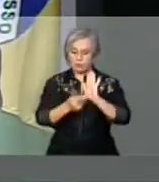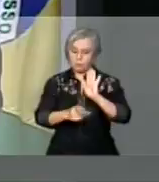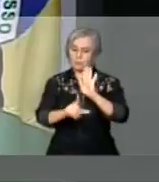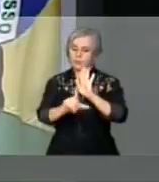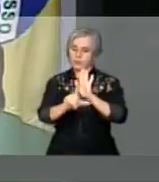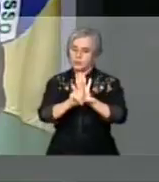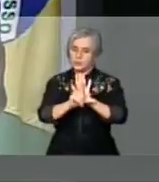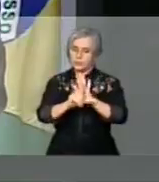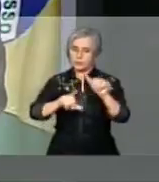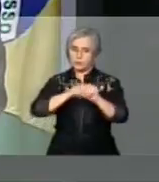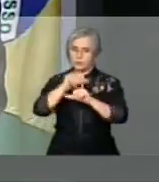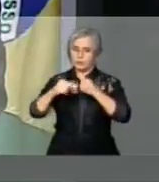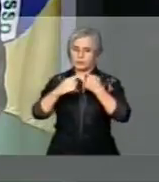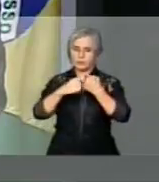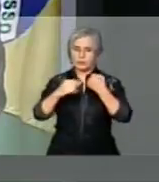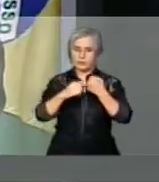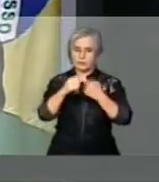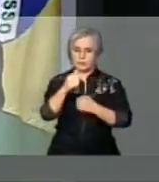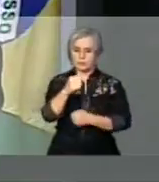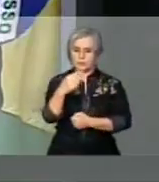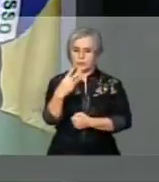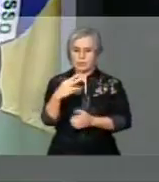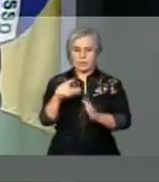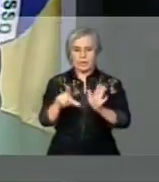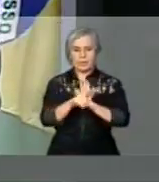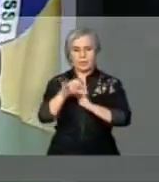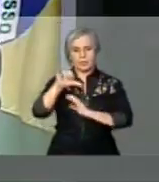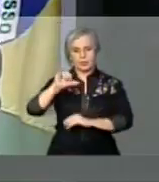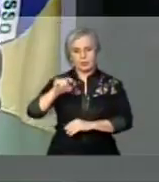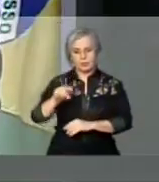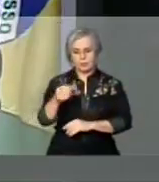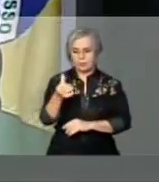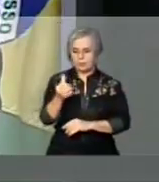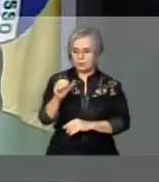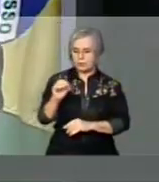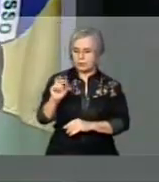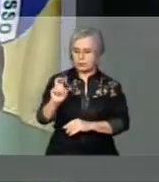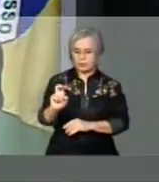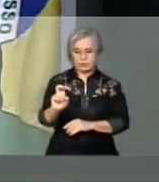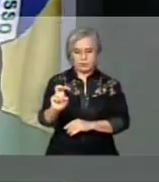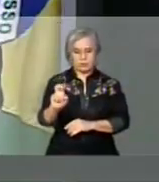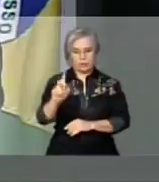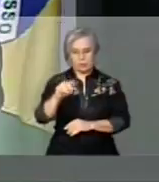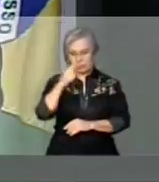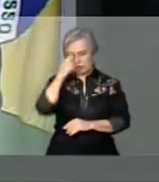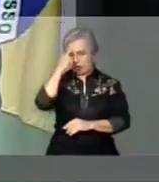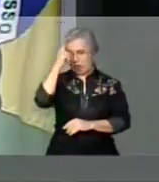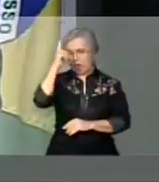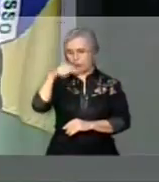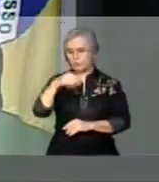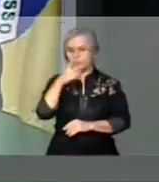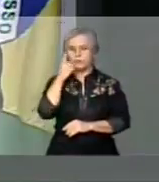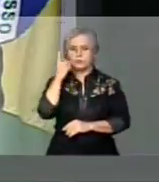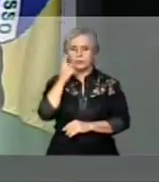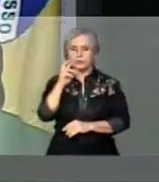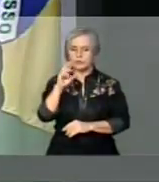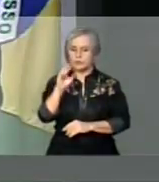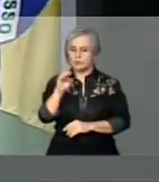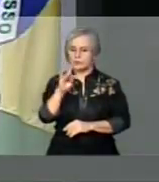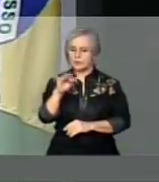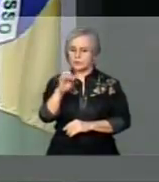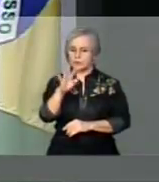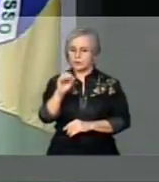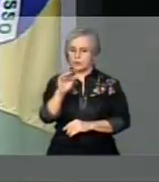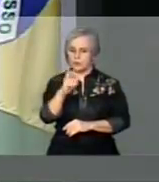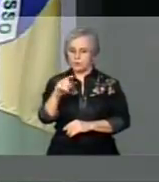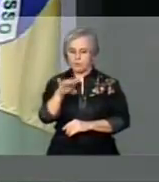que altera o artigo 73 da Lei 9.605, de 1988, que é de autoria do deputado Roberto Freire, do nosso partido,